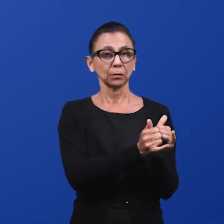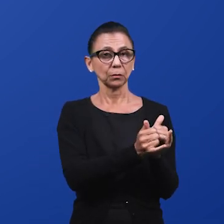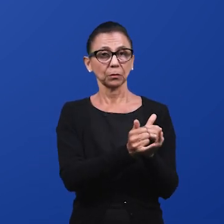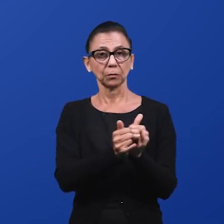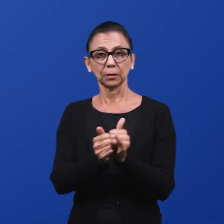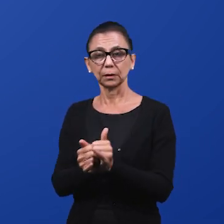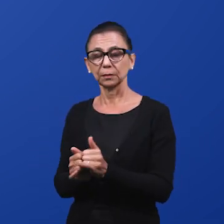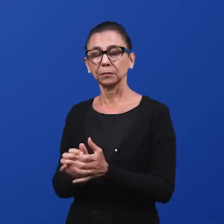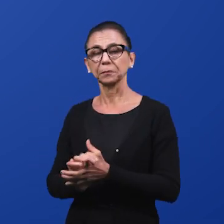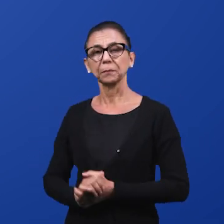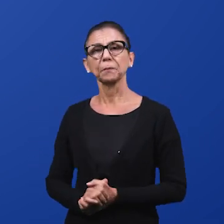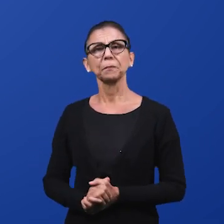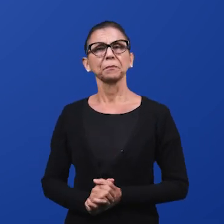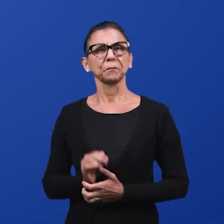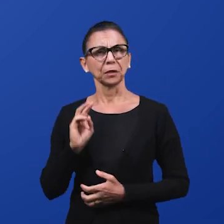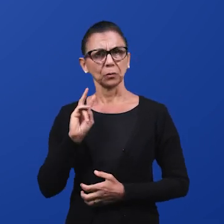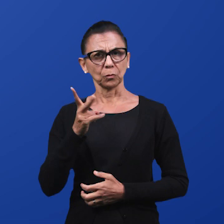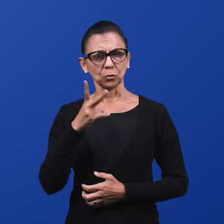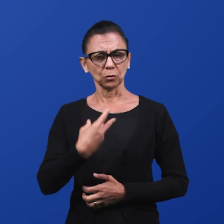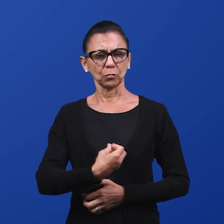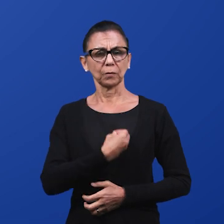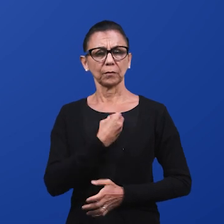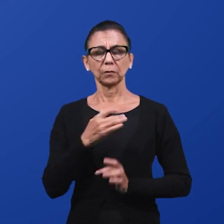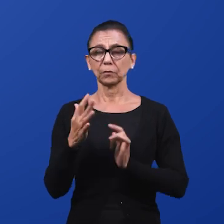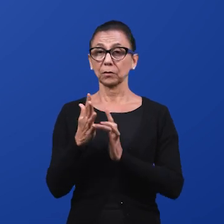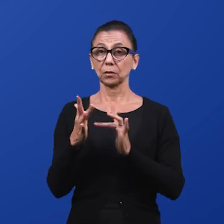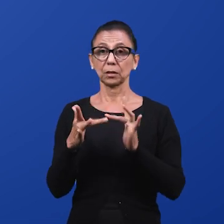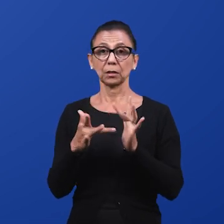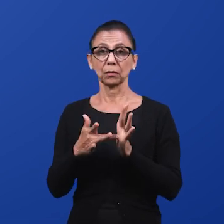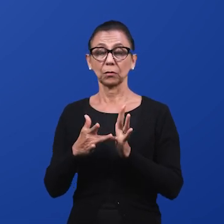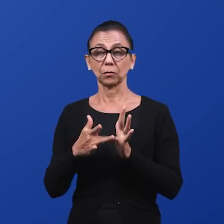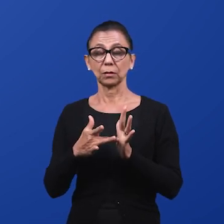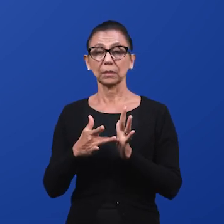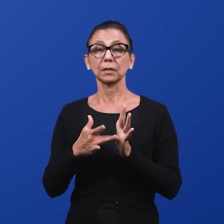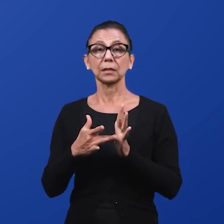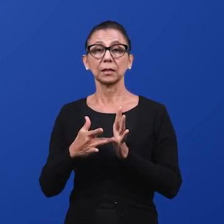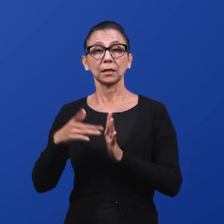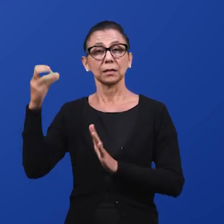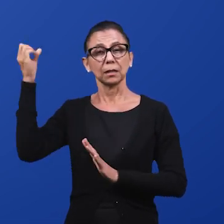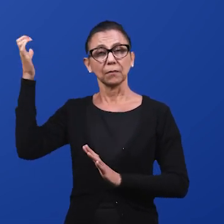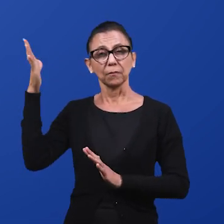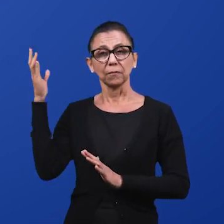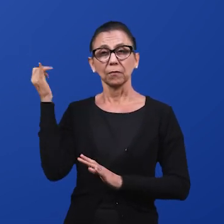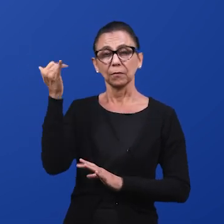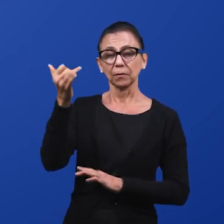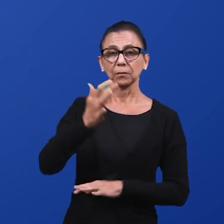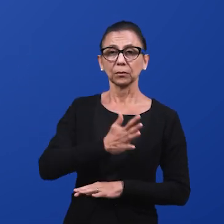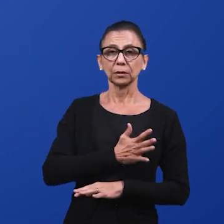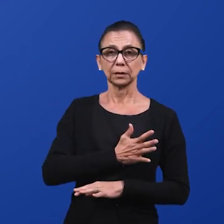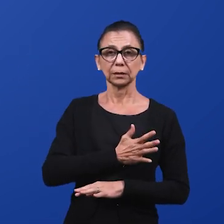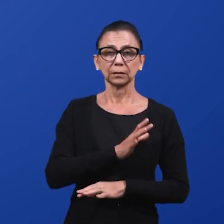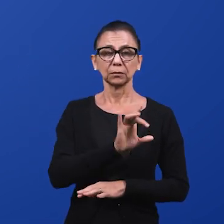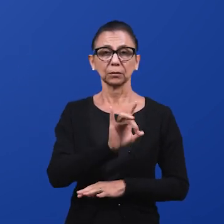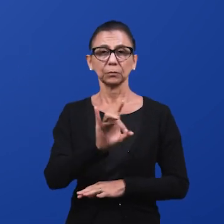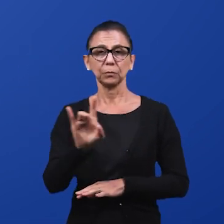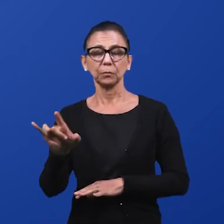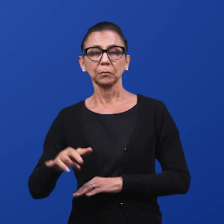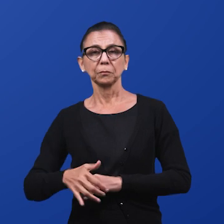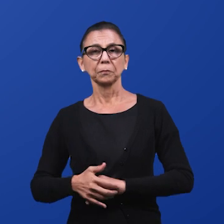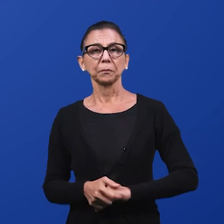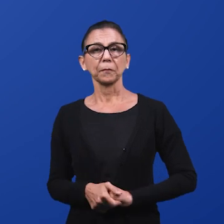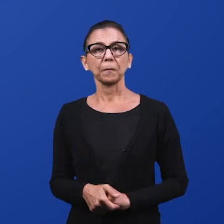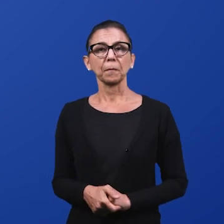mesmo Jesus, irmãos, que está vivo, ele se revela nessa última hora ao homem. Ele se revela ao